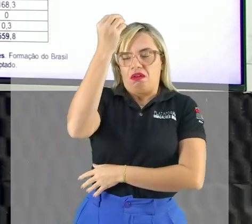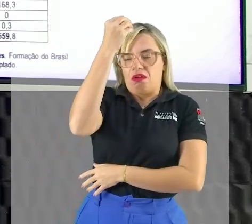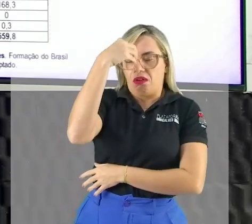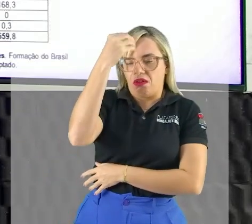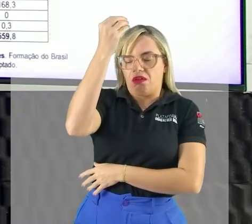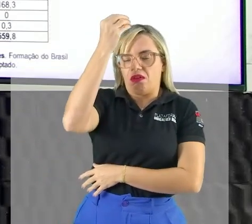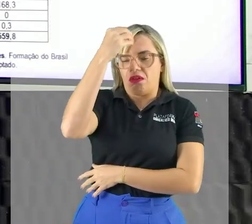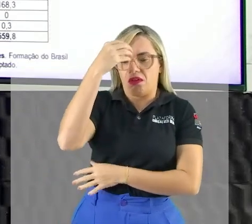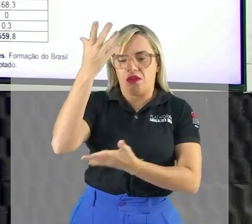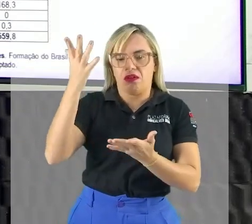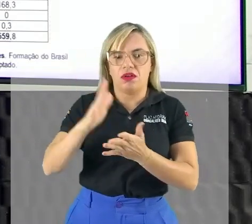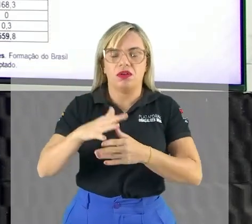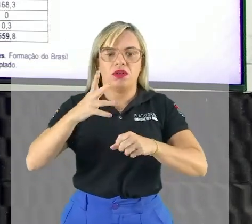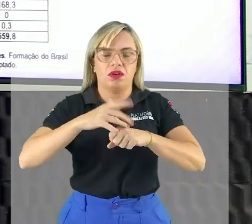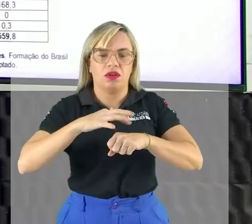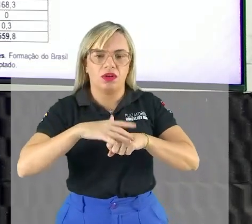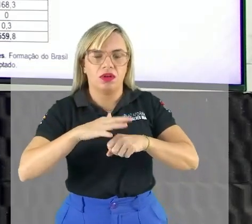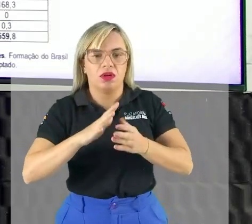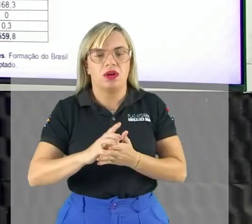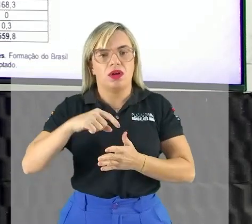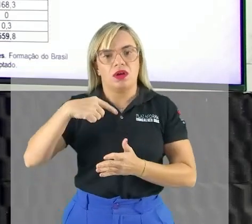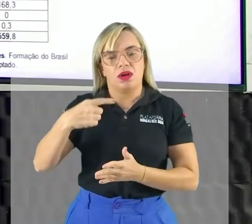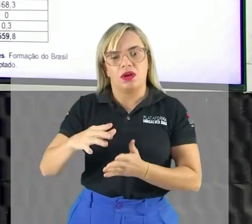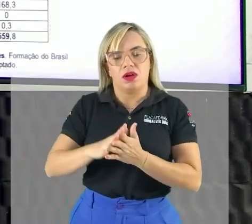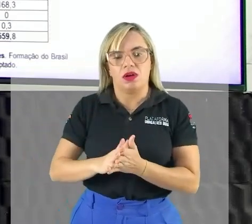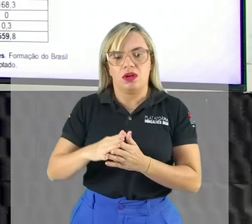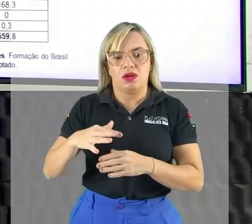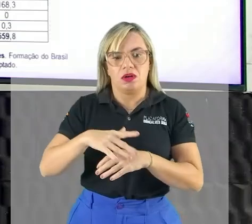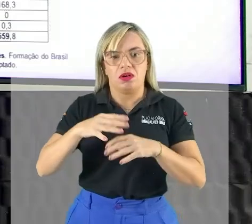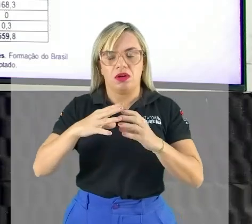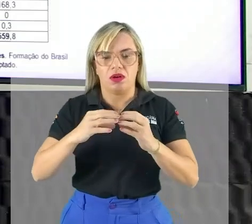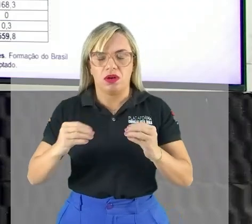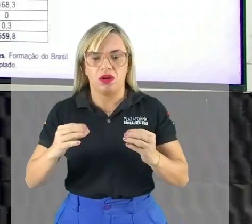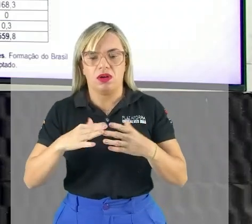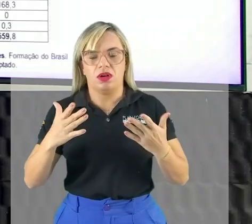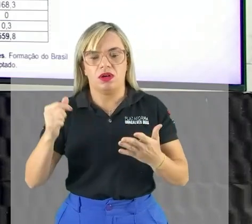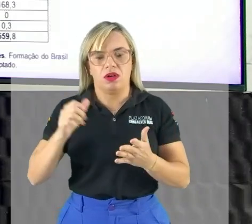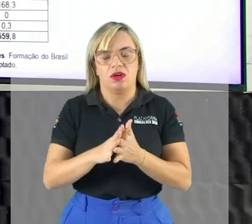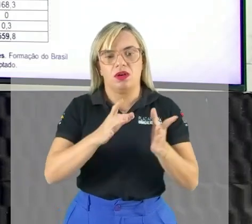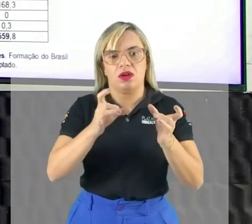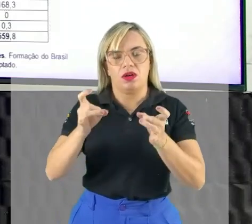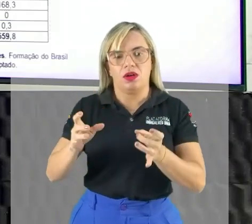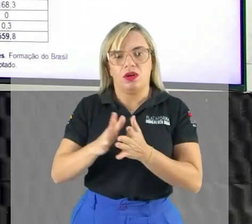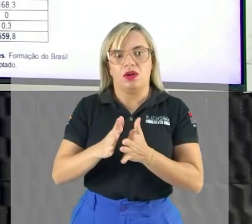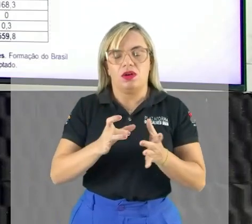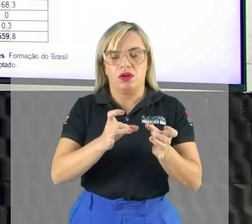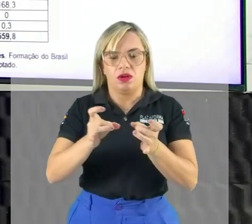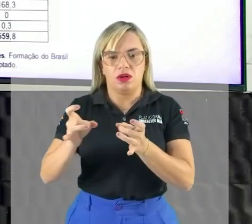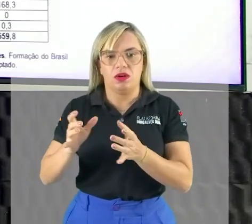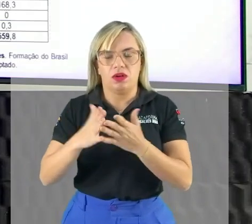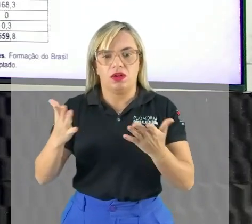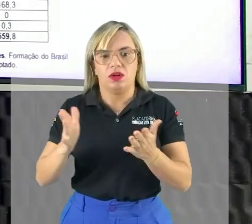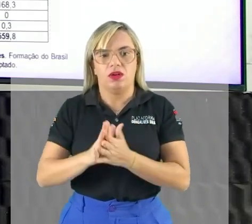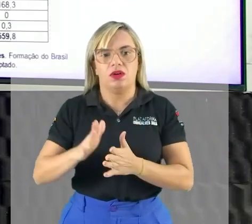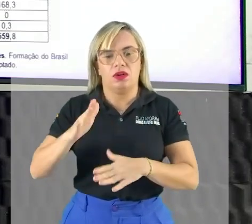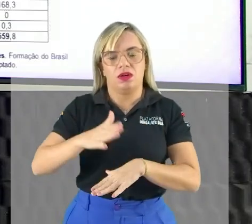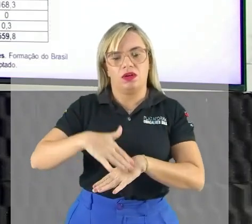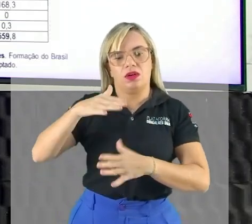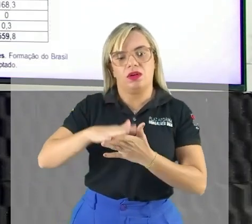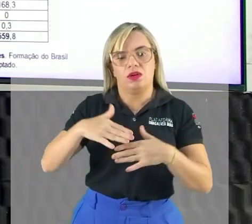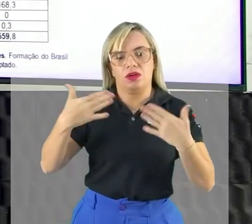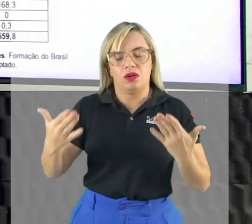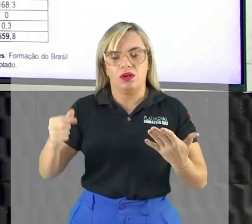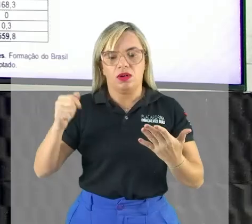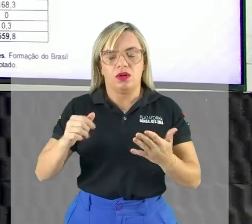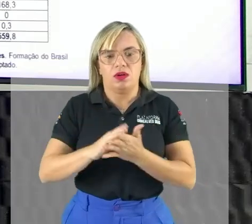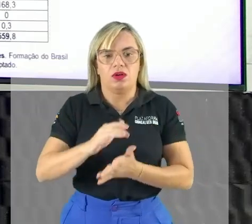poder serem vendidos e um dos portos mais ah onde o comércio foi mais efetivo né